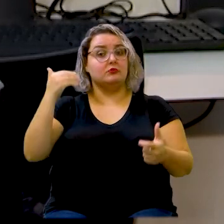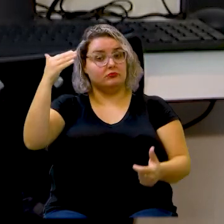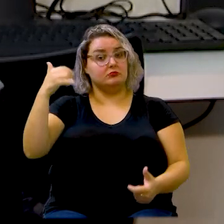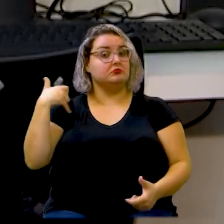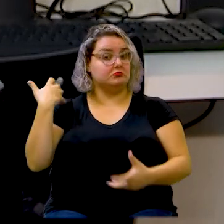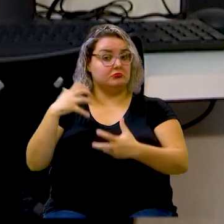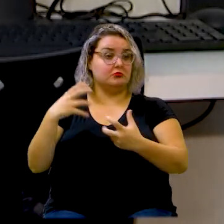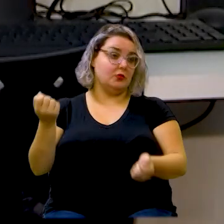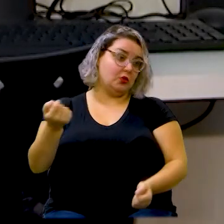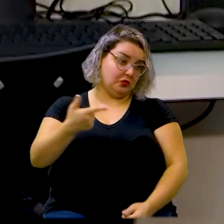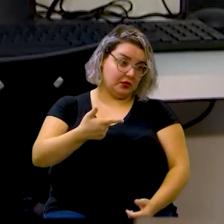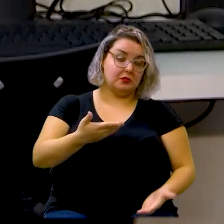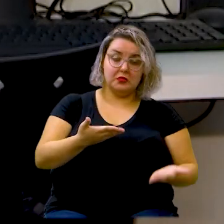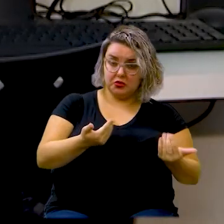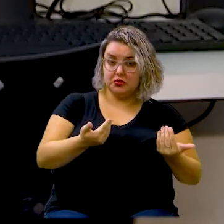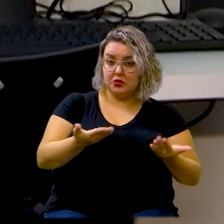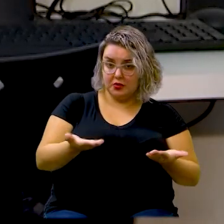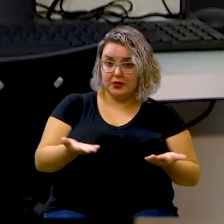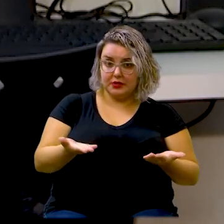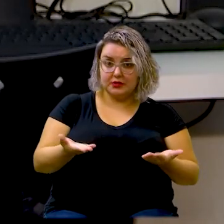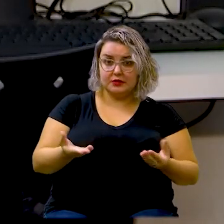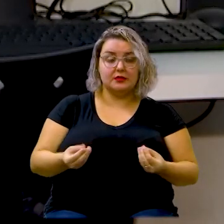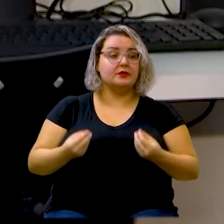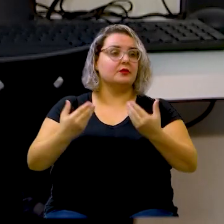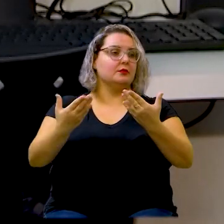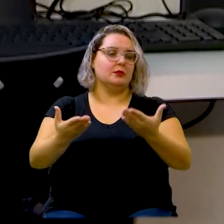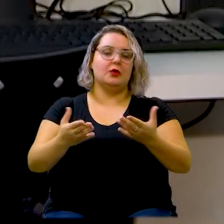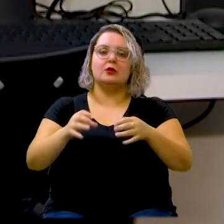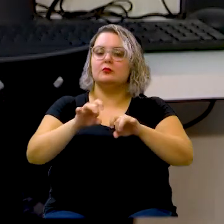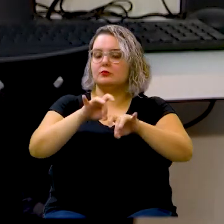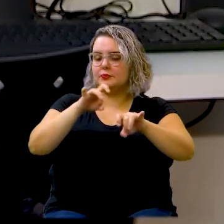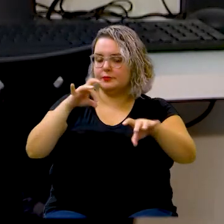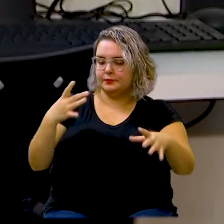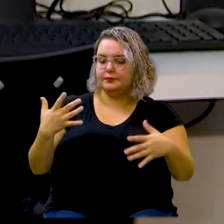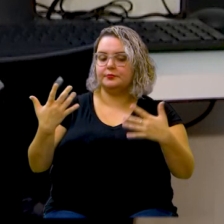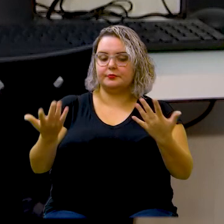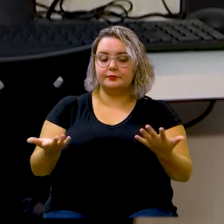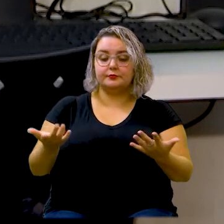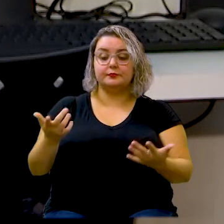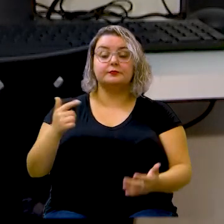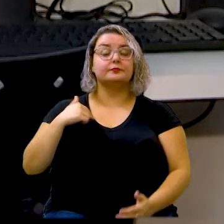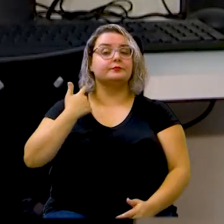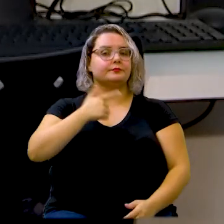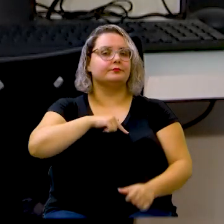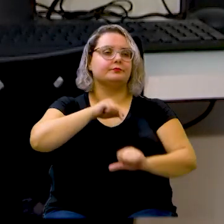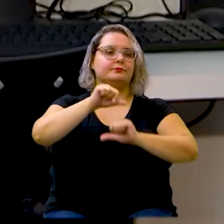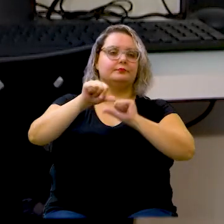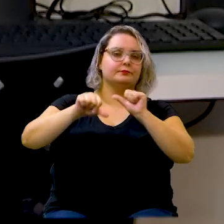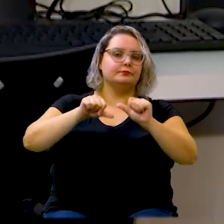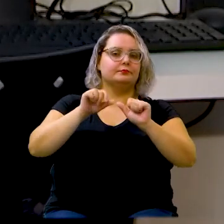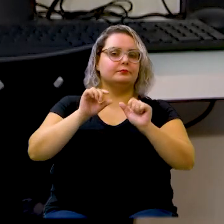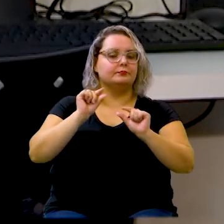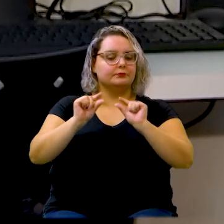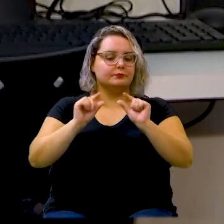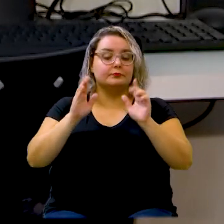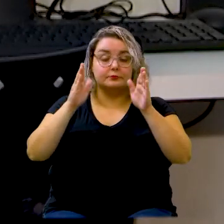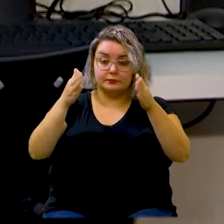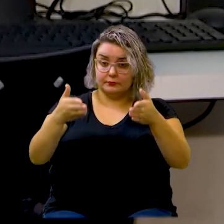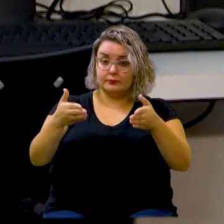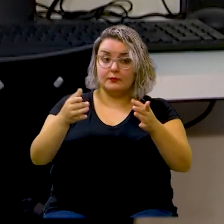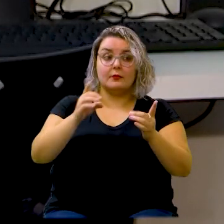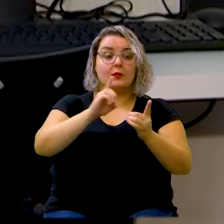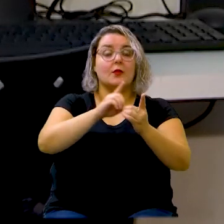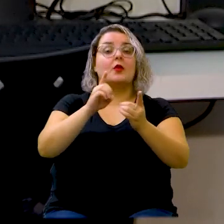adultos e idosos do que para os jovens, então foram oferecidos conteúdos online. E a gente mudou um pouquinho o foco do nosso atendimento